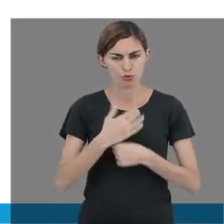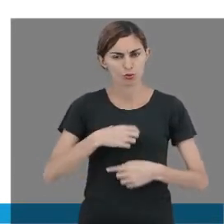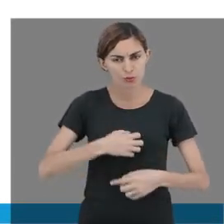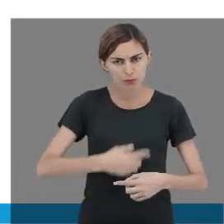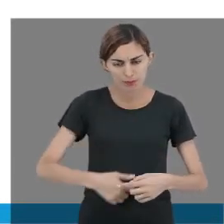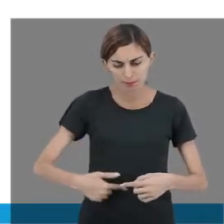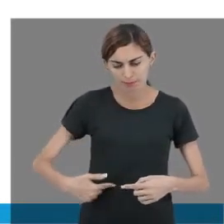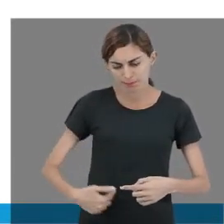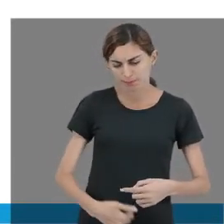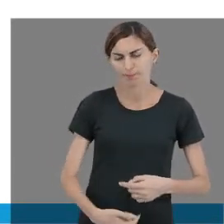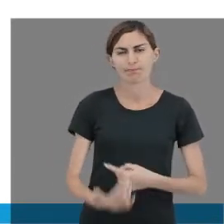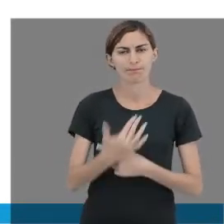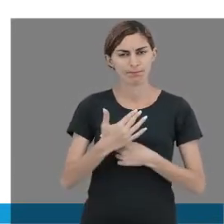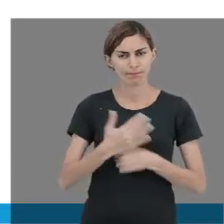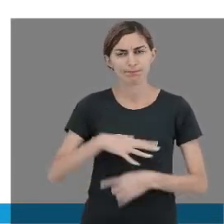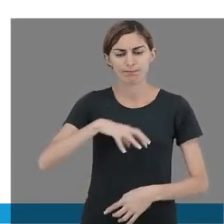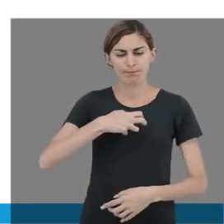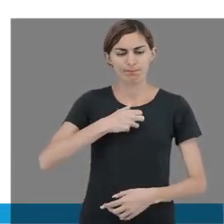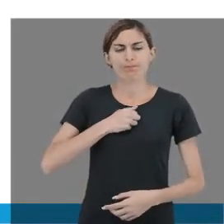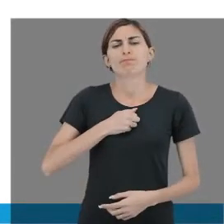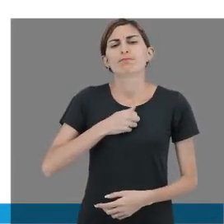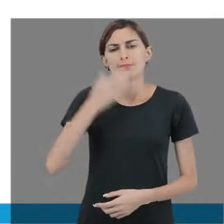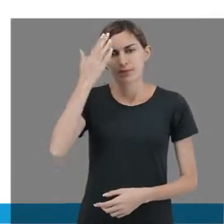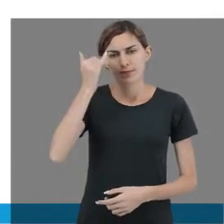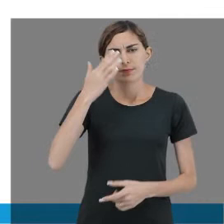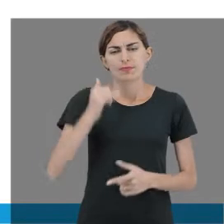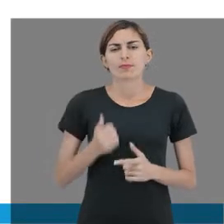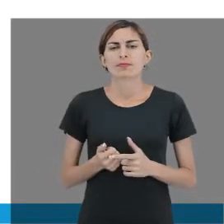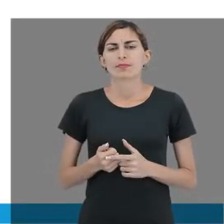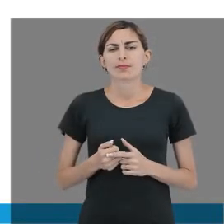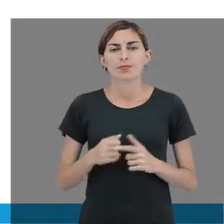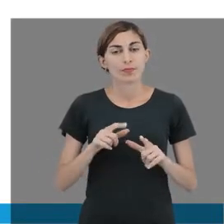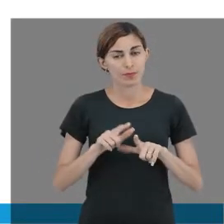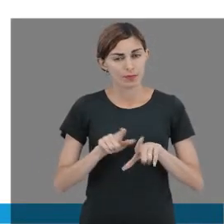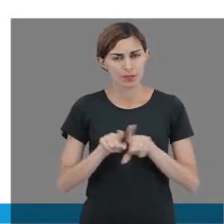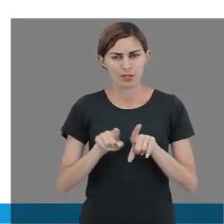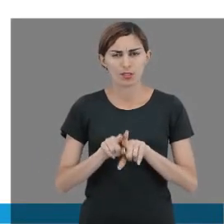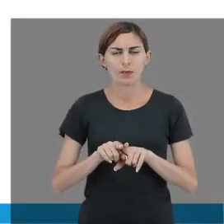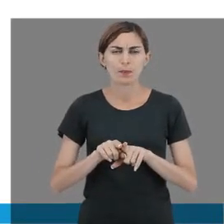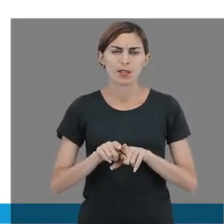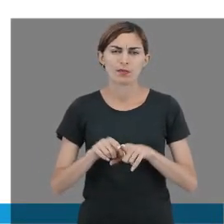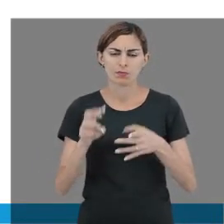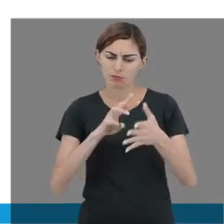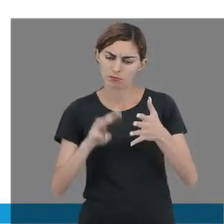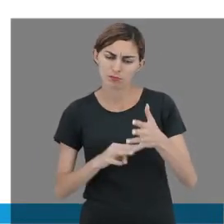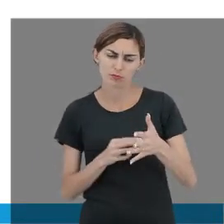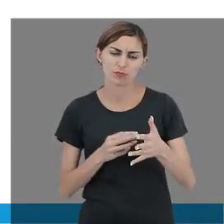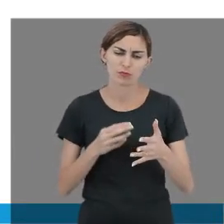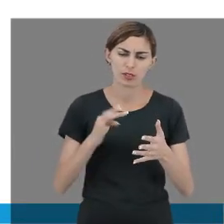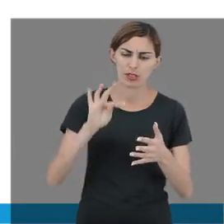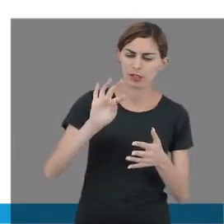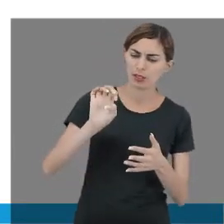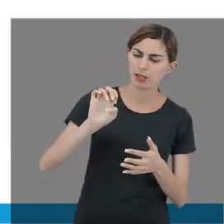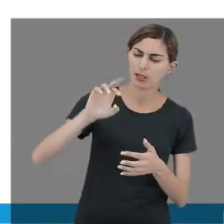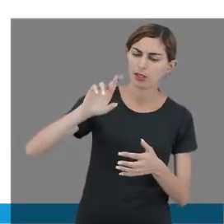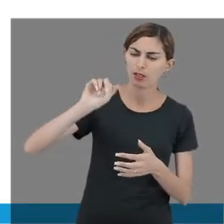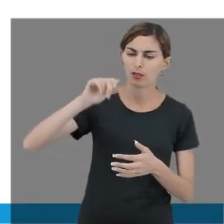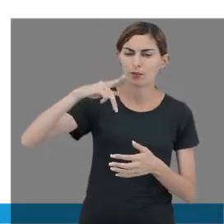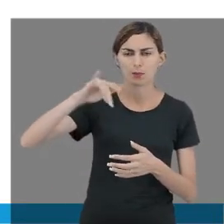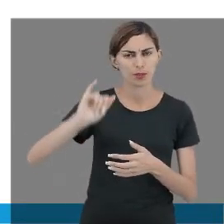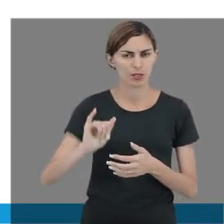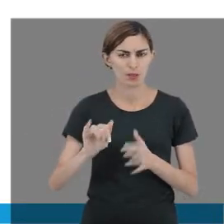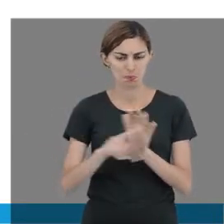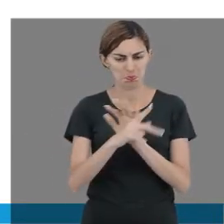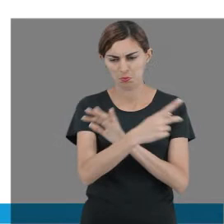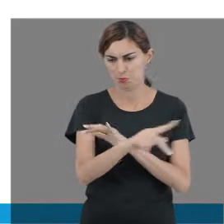sabe que constipação é um dos problemas dessas crianças. Em relação ao método de terapia, não existe um método específico. Normalmente,